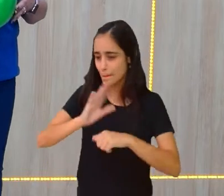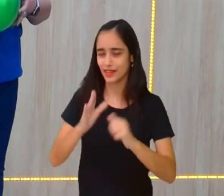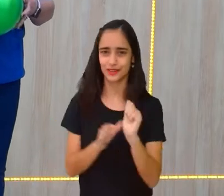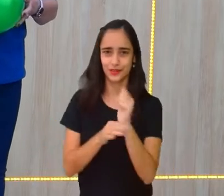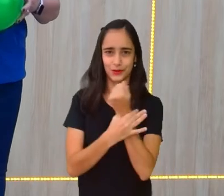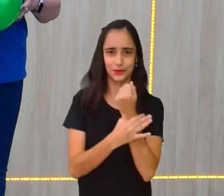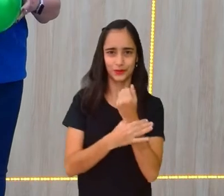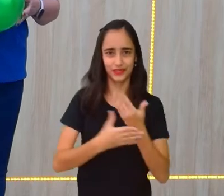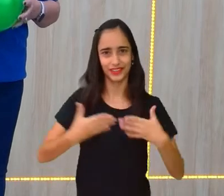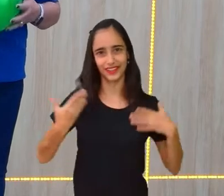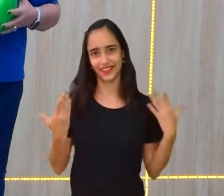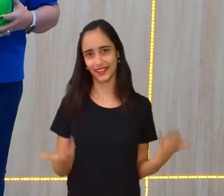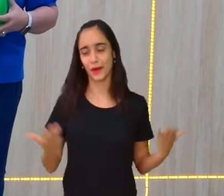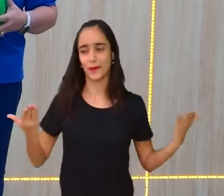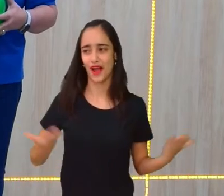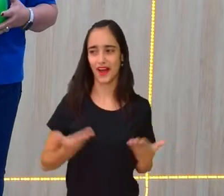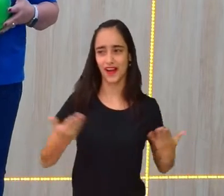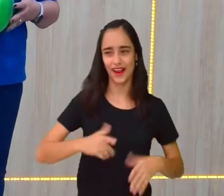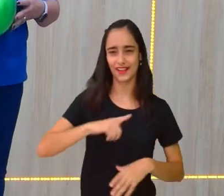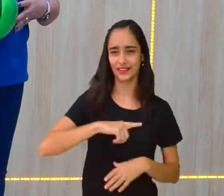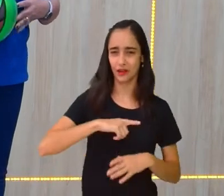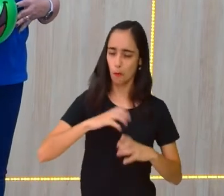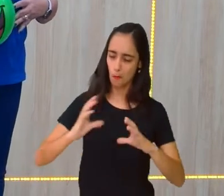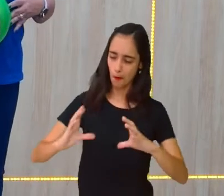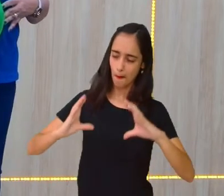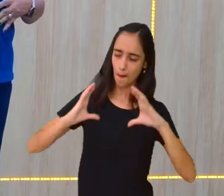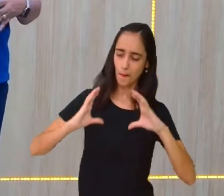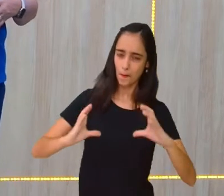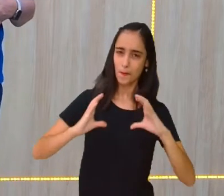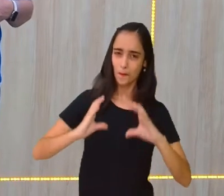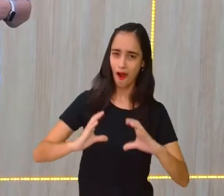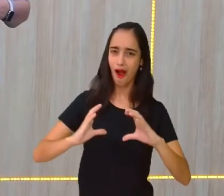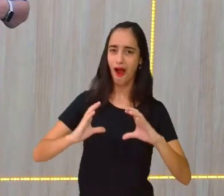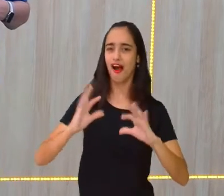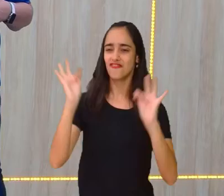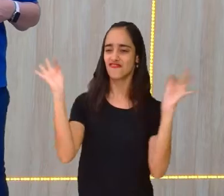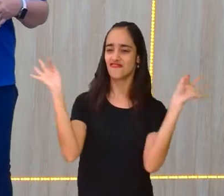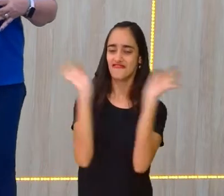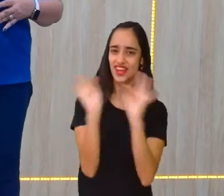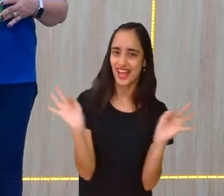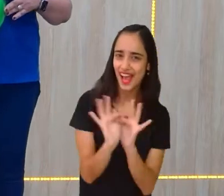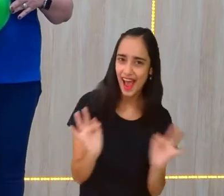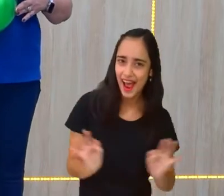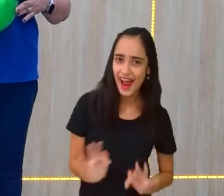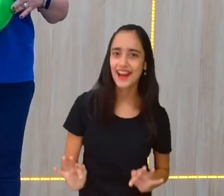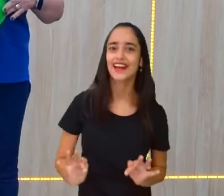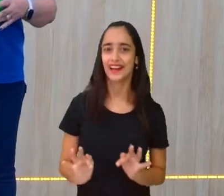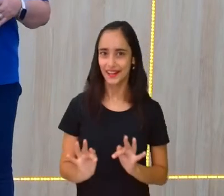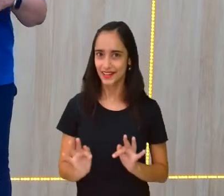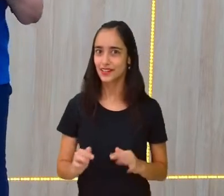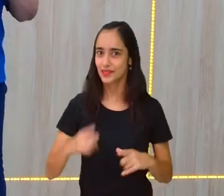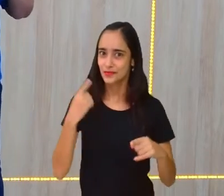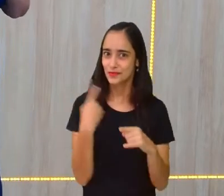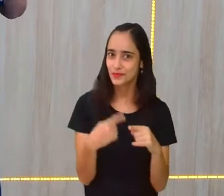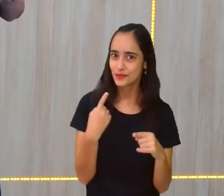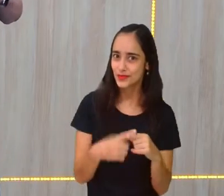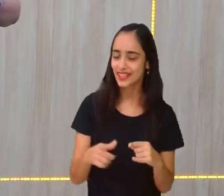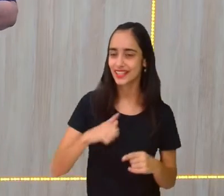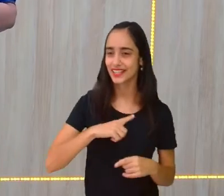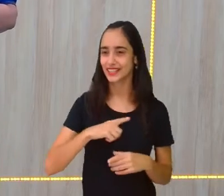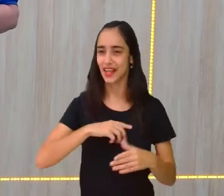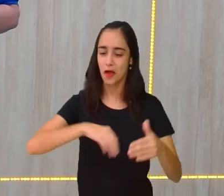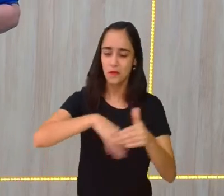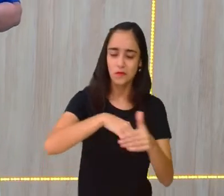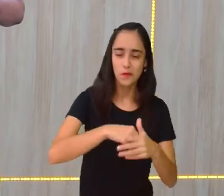toda feliz com o primeiro resultado, feliz com o resultado de hoje, que a gente já está prevendo aí um